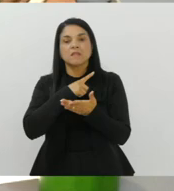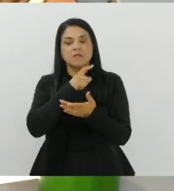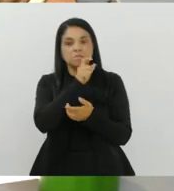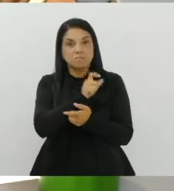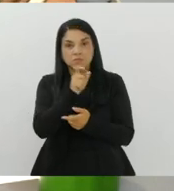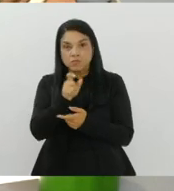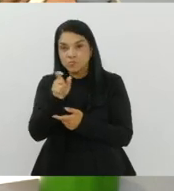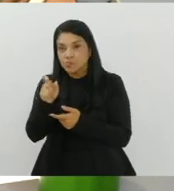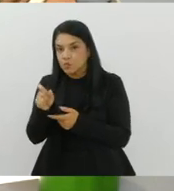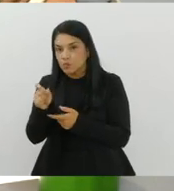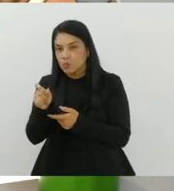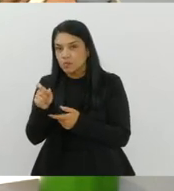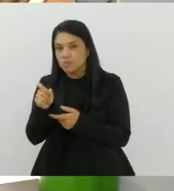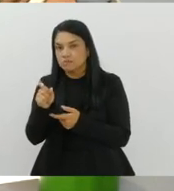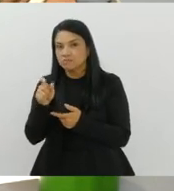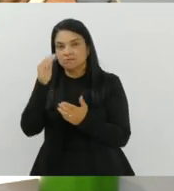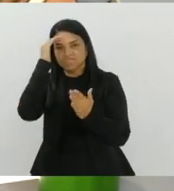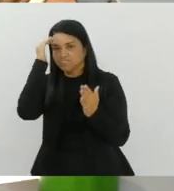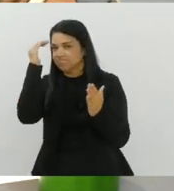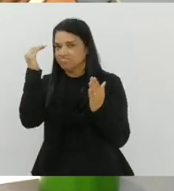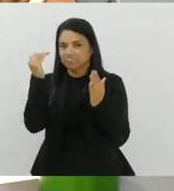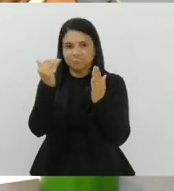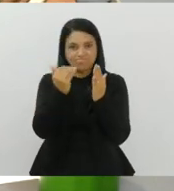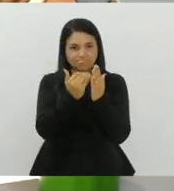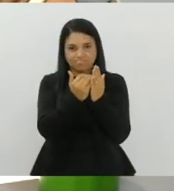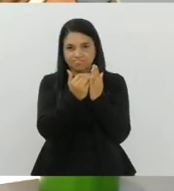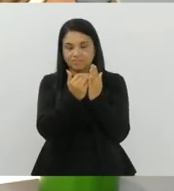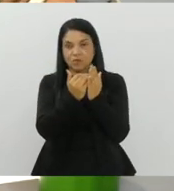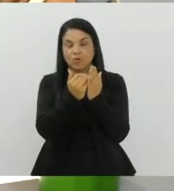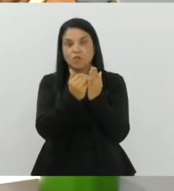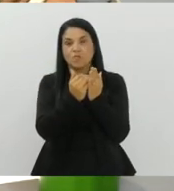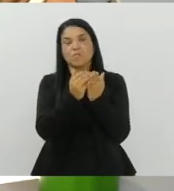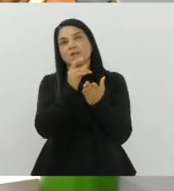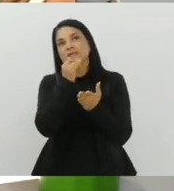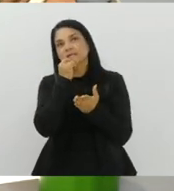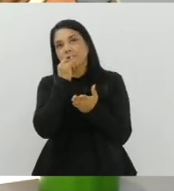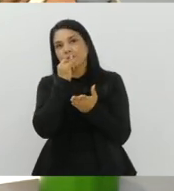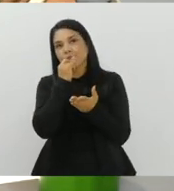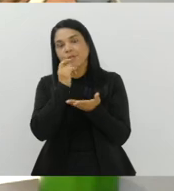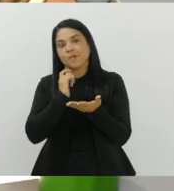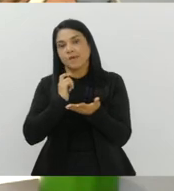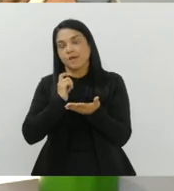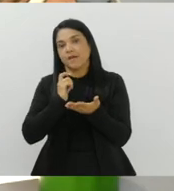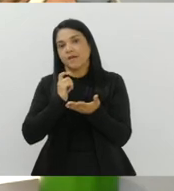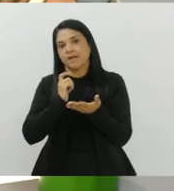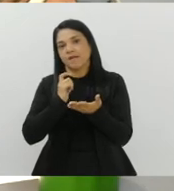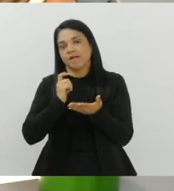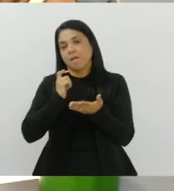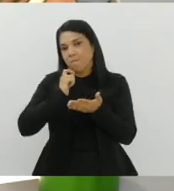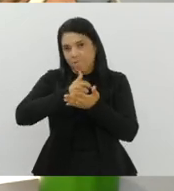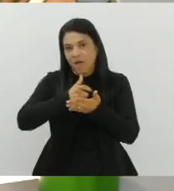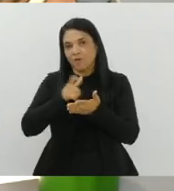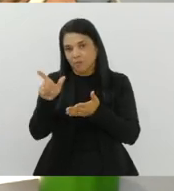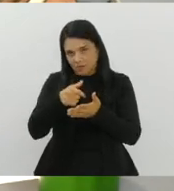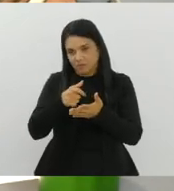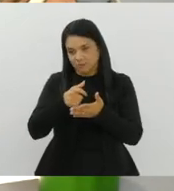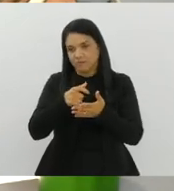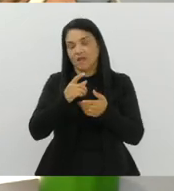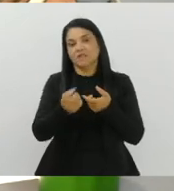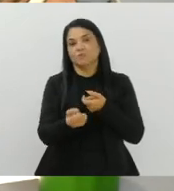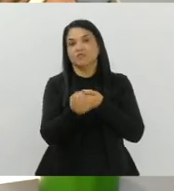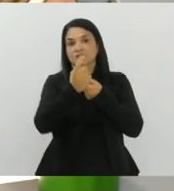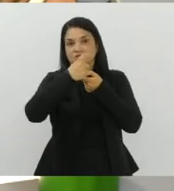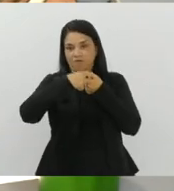por exemplo, de descumprimento dos reembolsos, que é muito claro, por exemplo, de decisões transitadas em julgado, no sentido onde